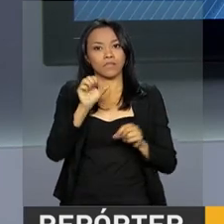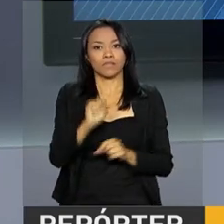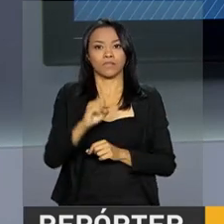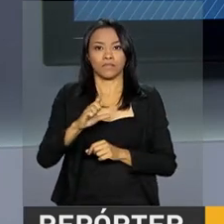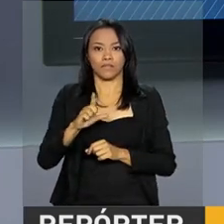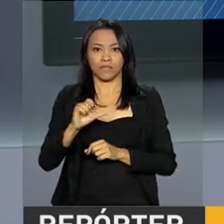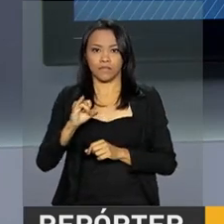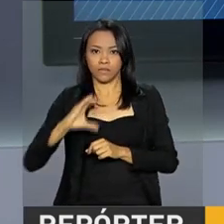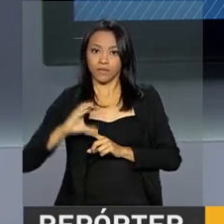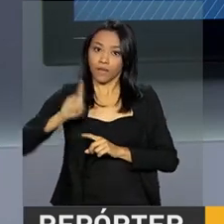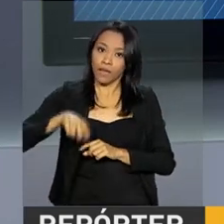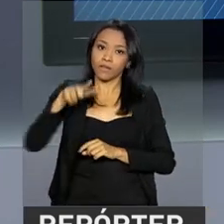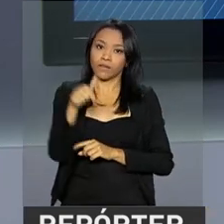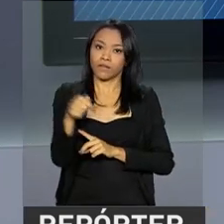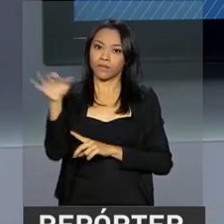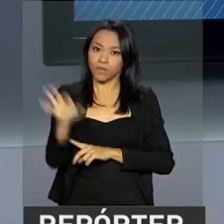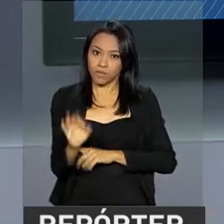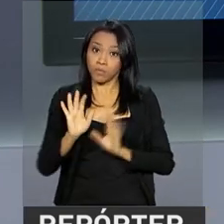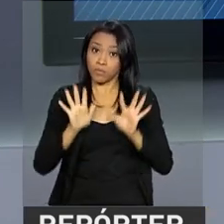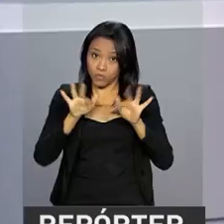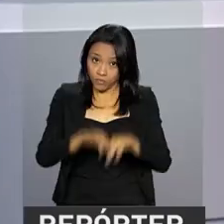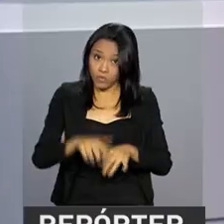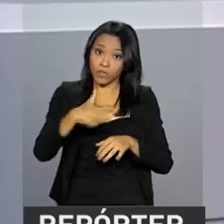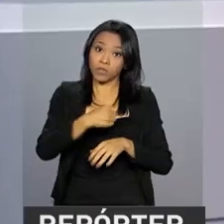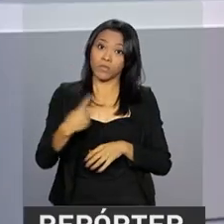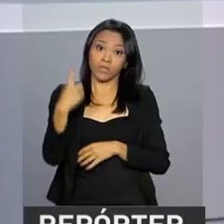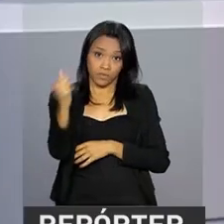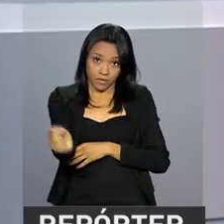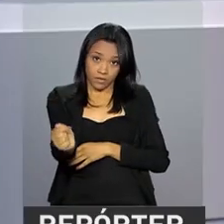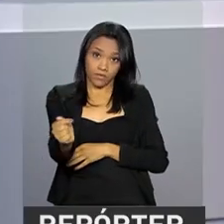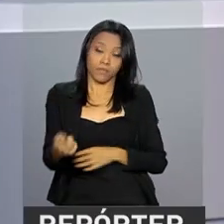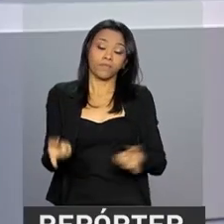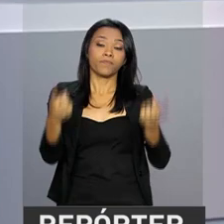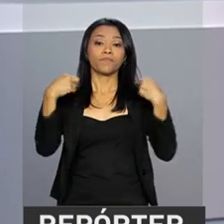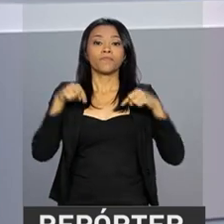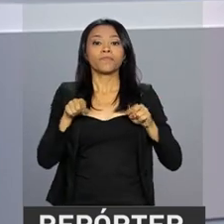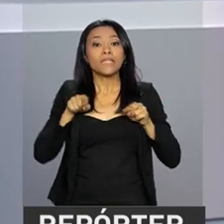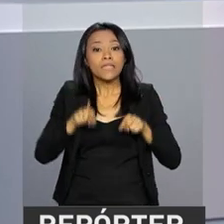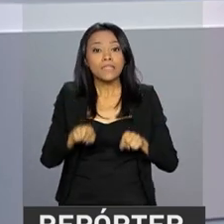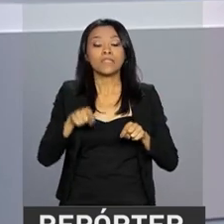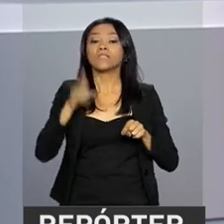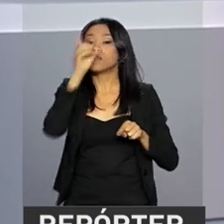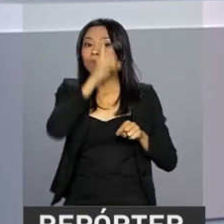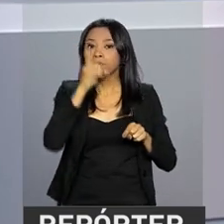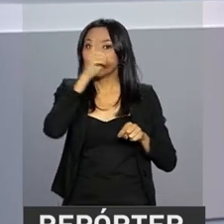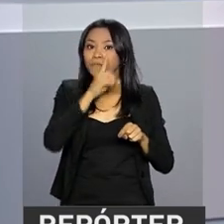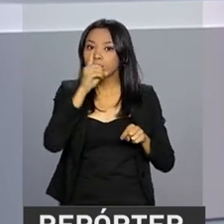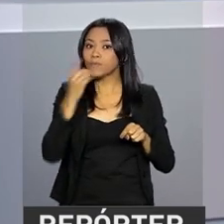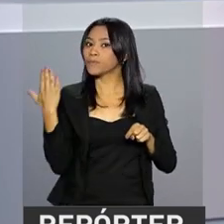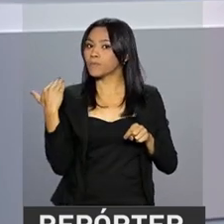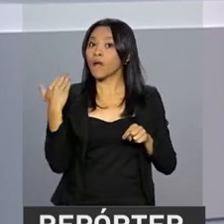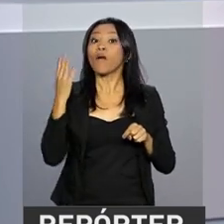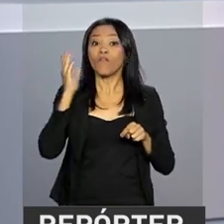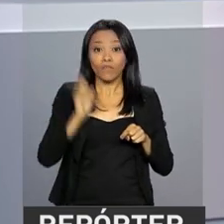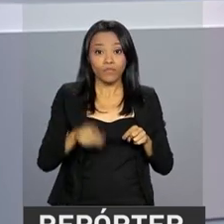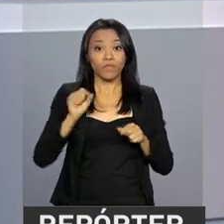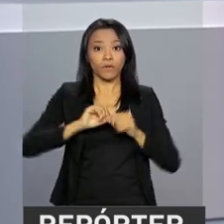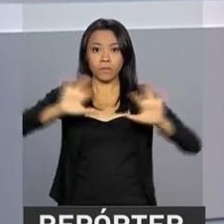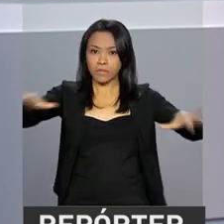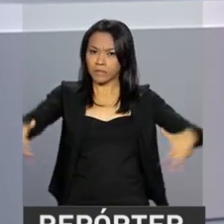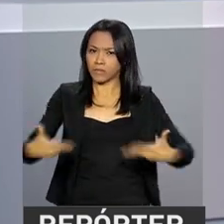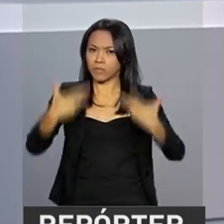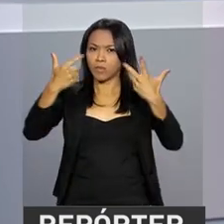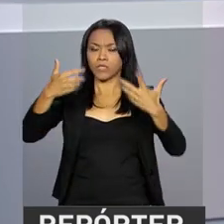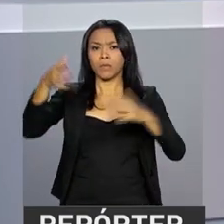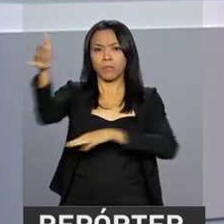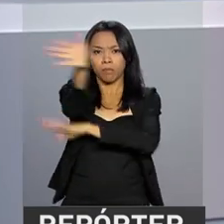sete por cento ao final de 2017 e neste domingo foi realizada a cerimônia de troca da bandeira na praça dos